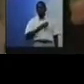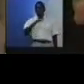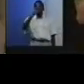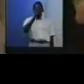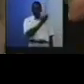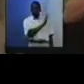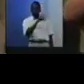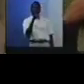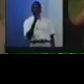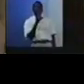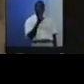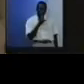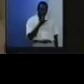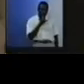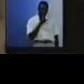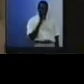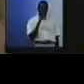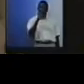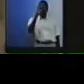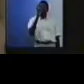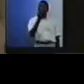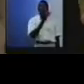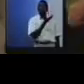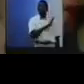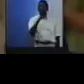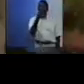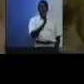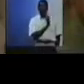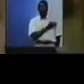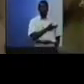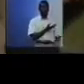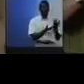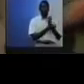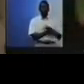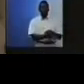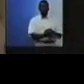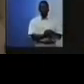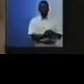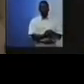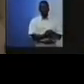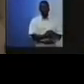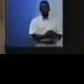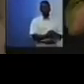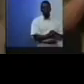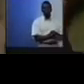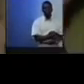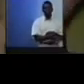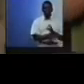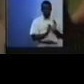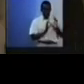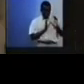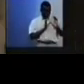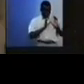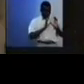no coração. Há um vazio profundo, e esse vazio não pode ser preenchido por nada, nem